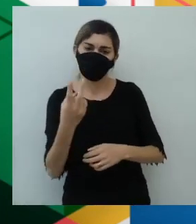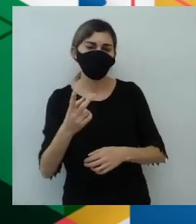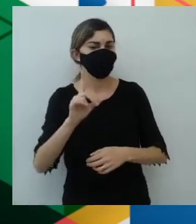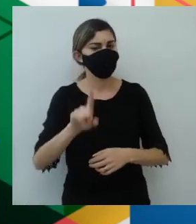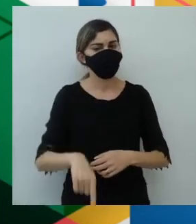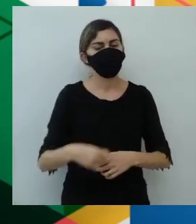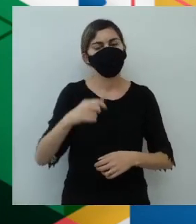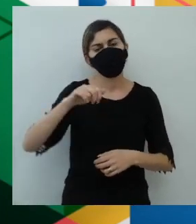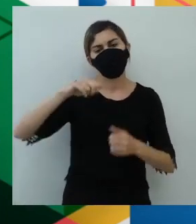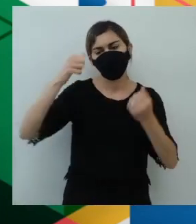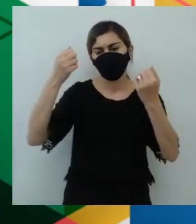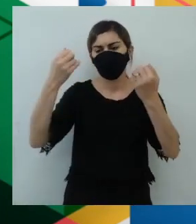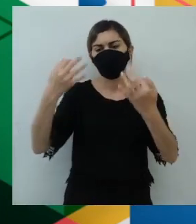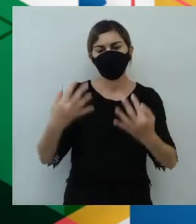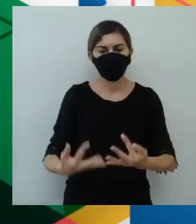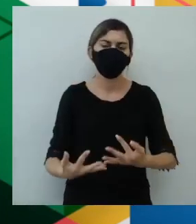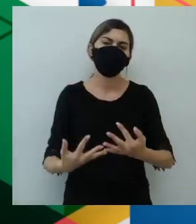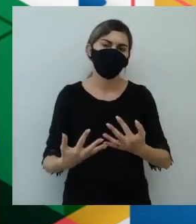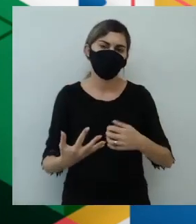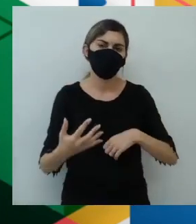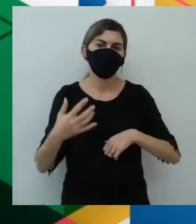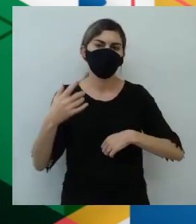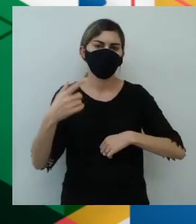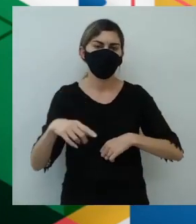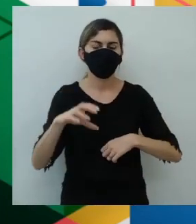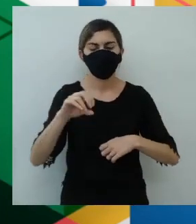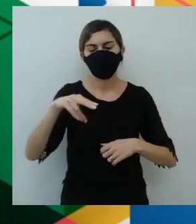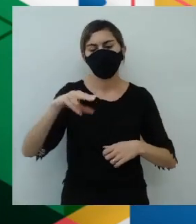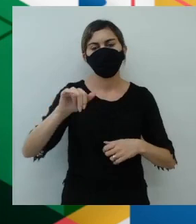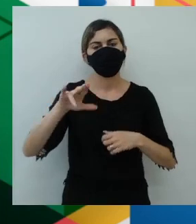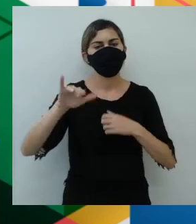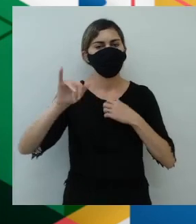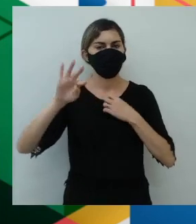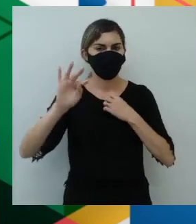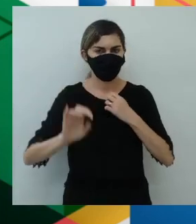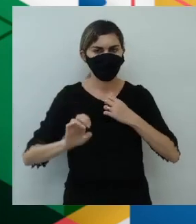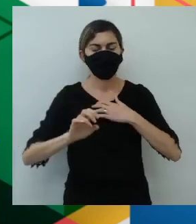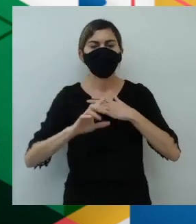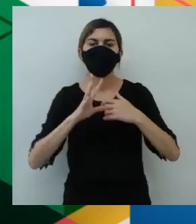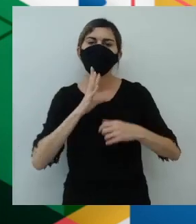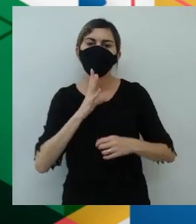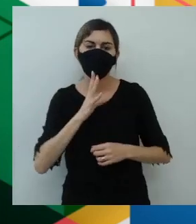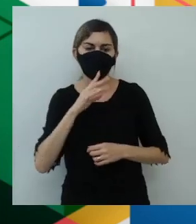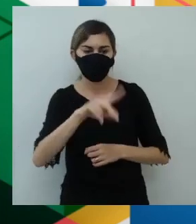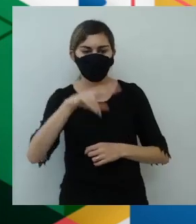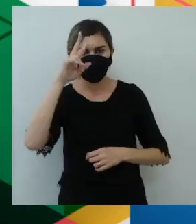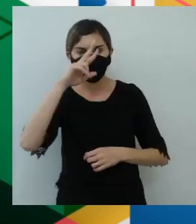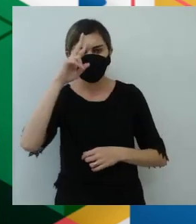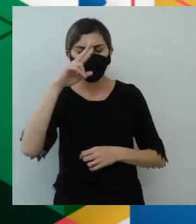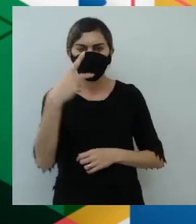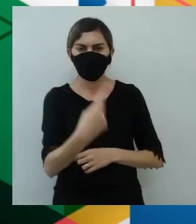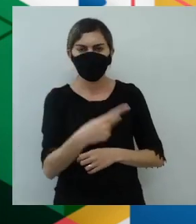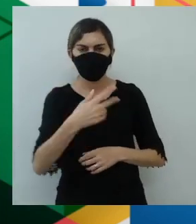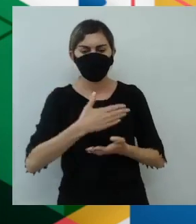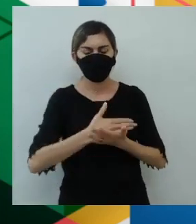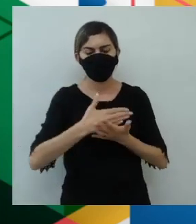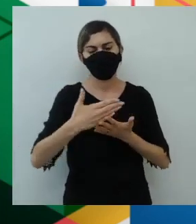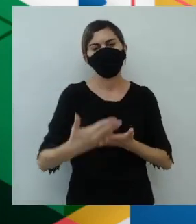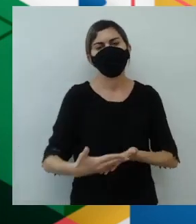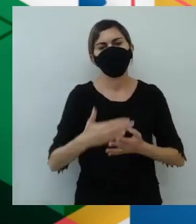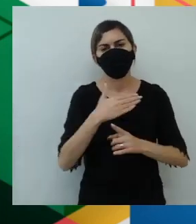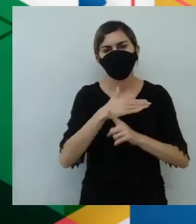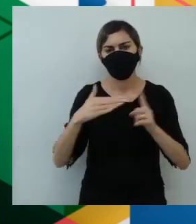o narrador onisciente, o narrador que conhece a história, que sabe o começo, o